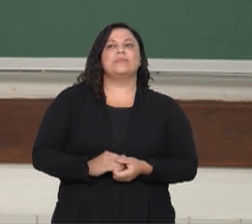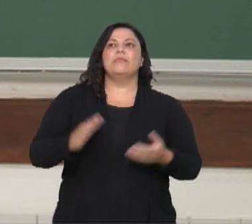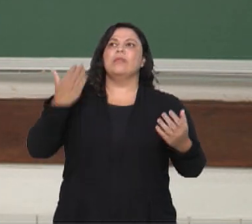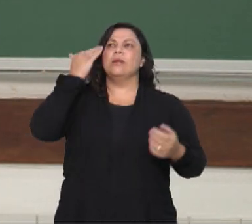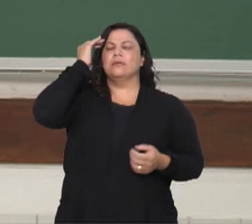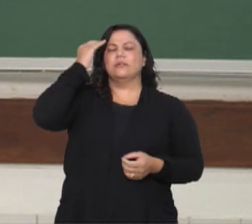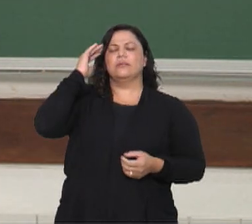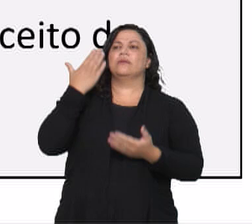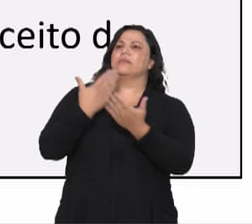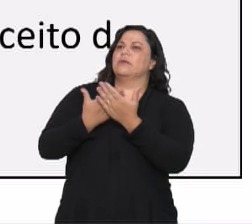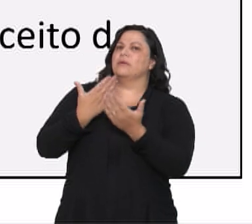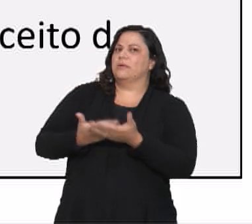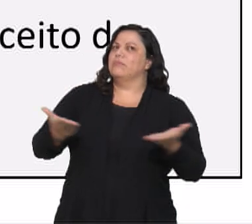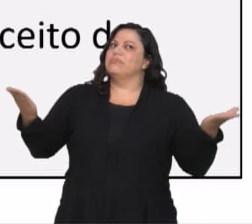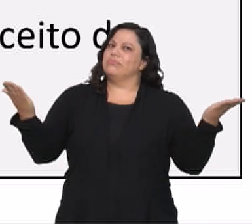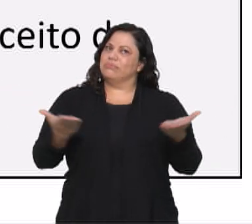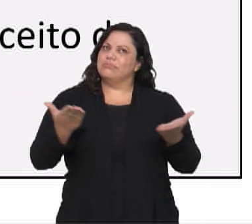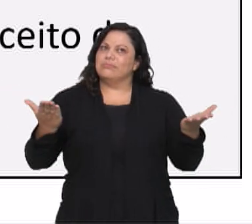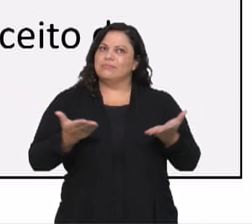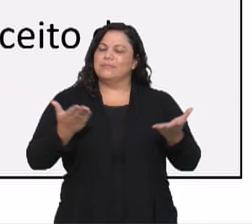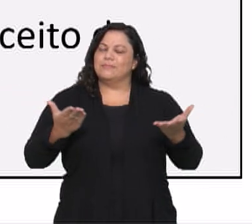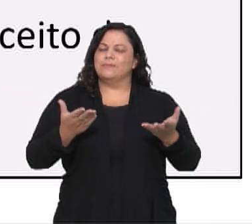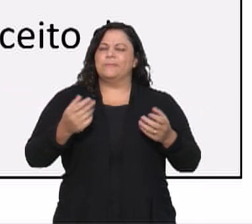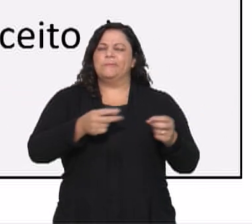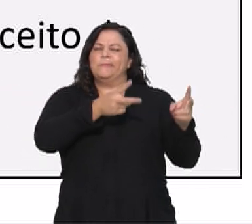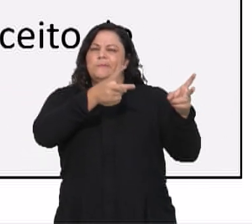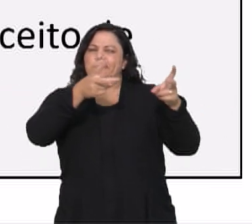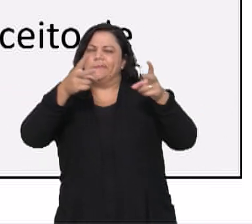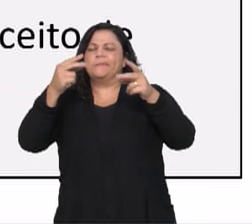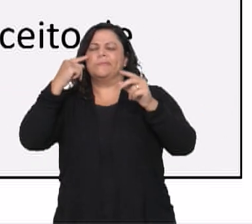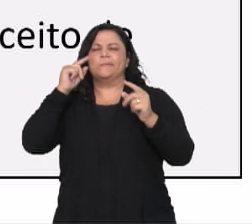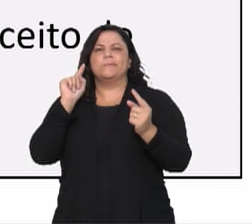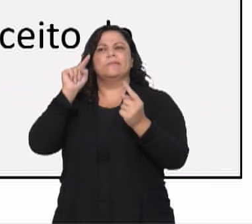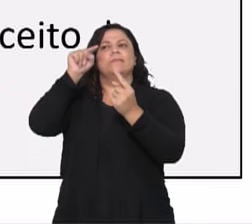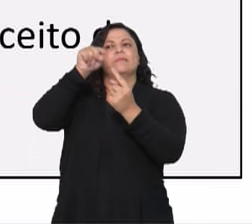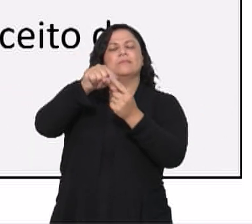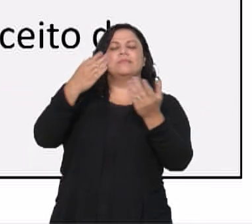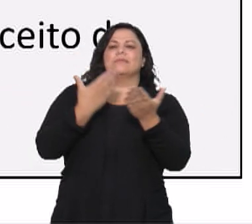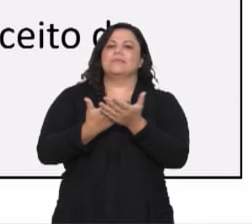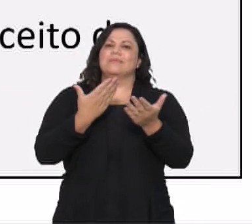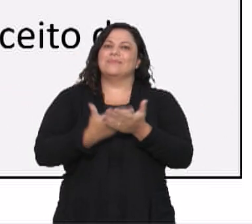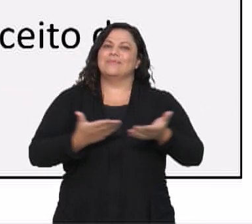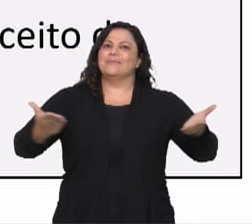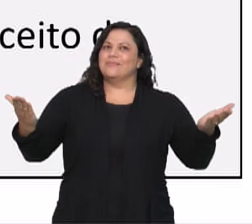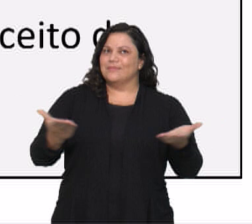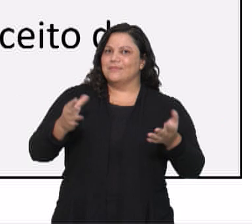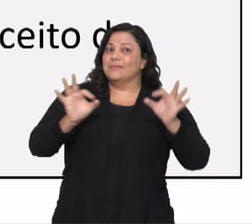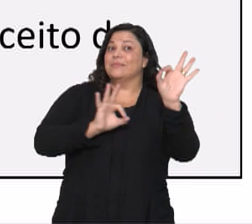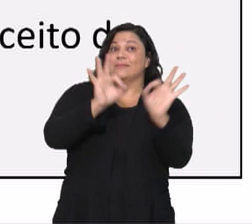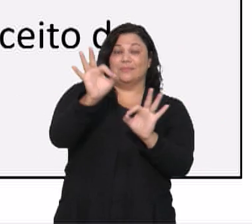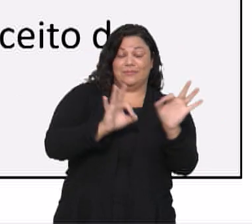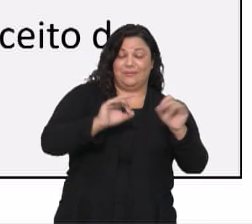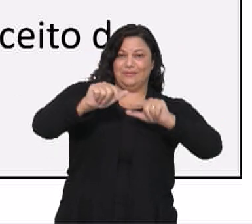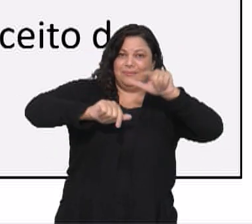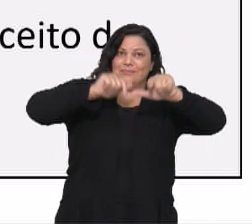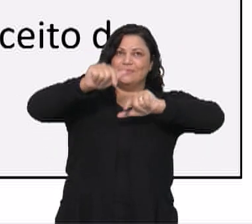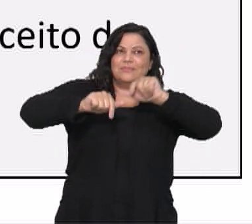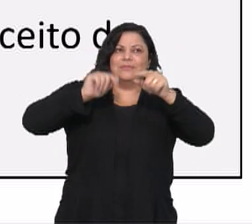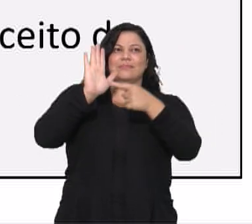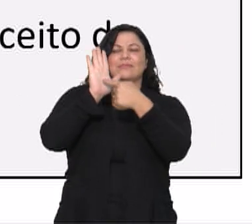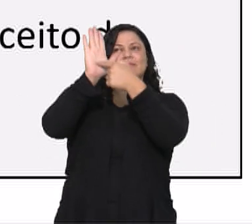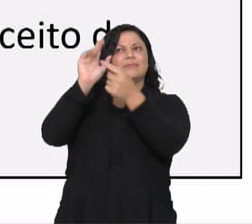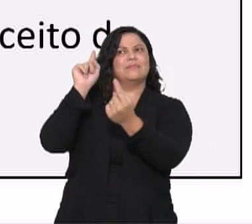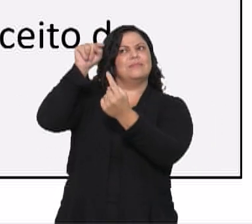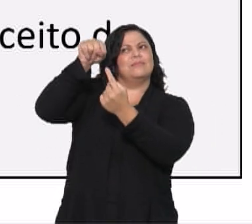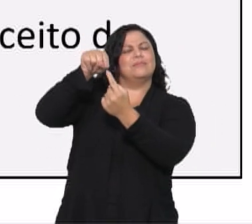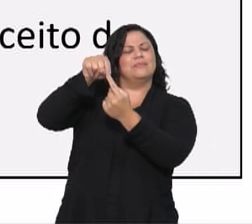de hoje, atendermos aos objetivos da nossa aula, nosso plano de trabalho, aponta então para nós identificarmos